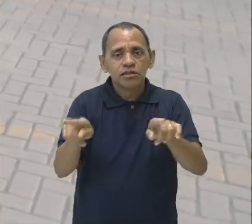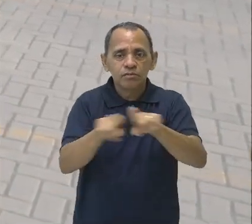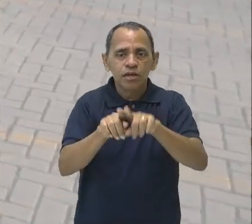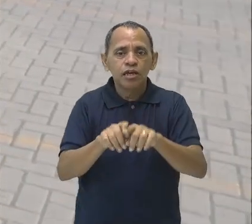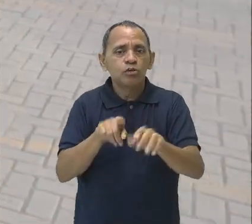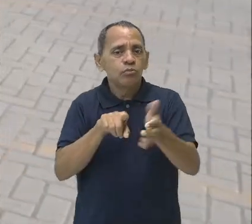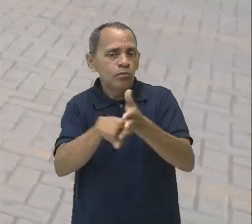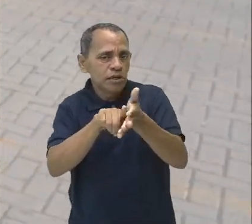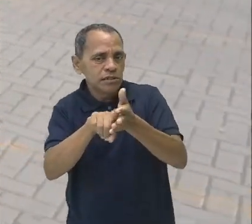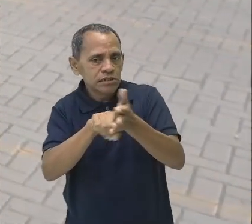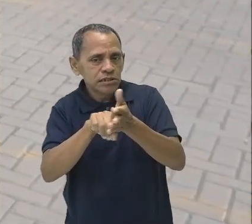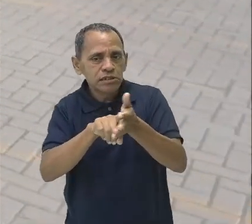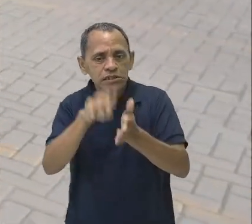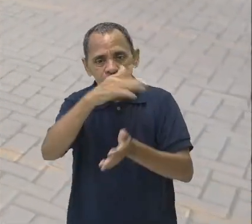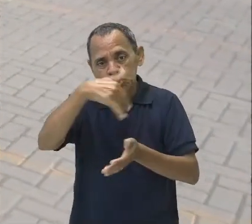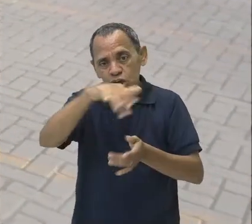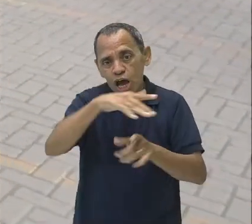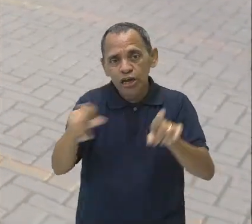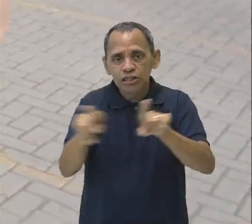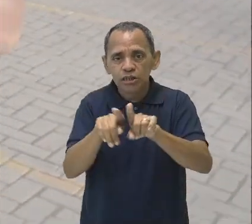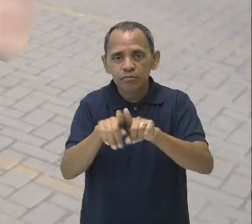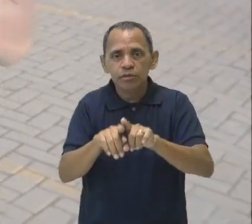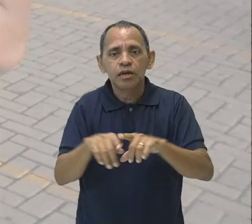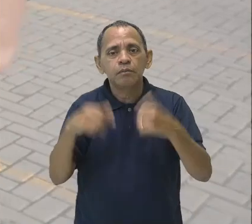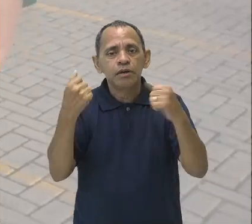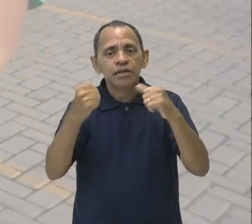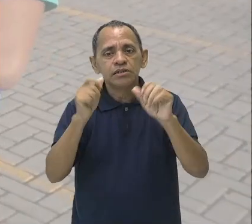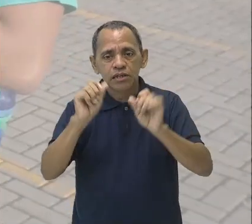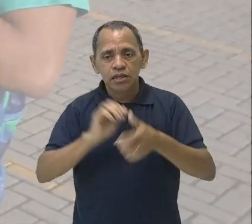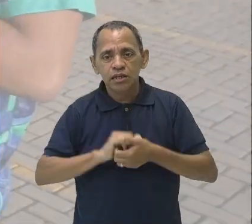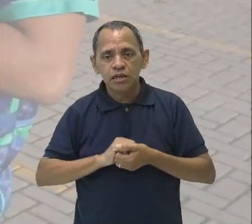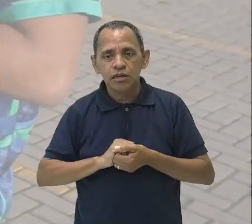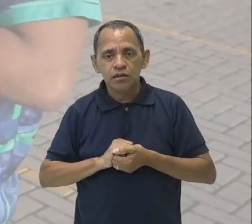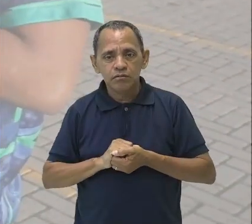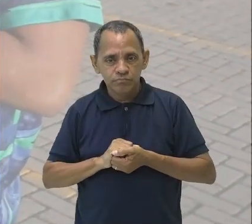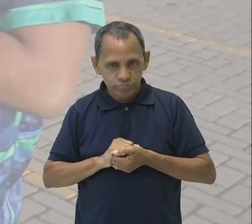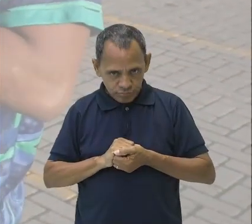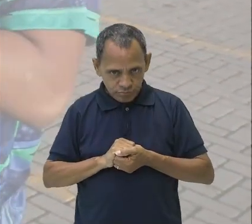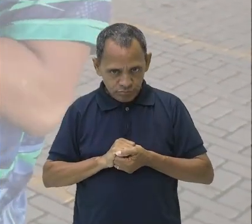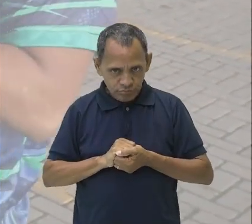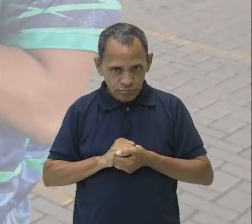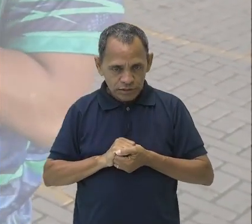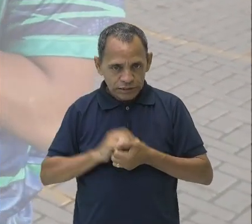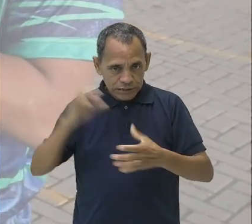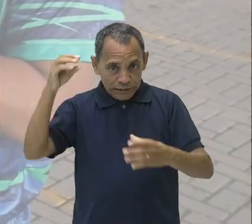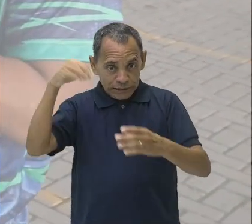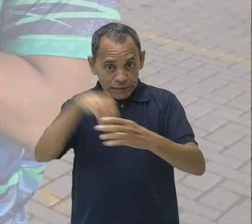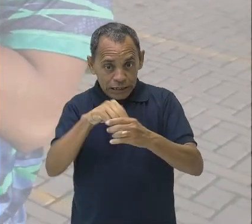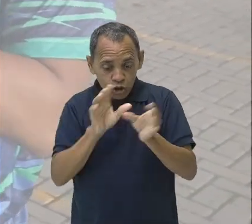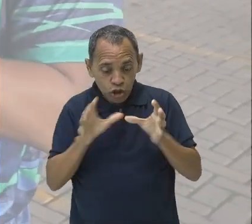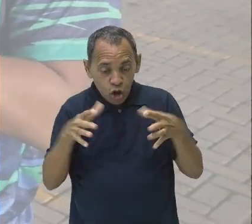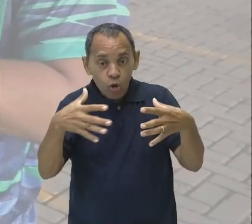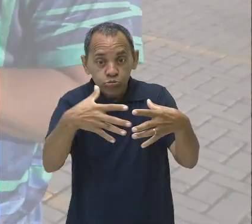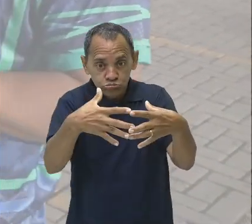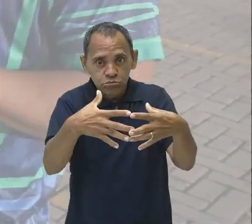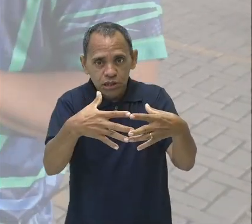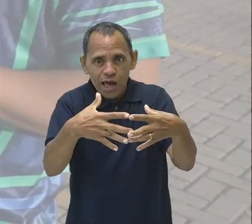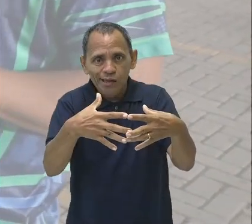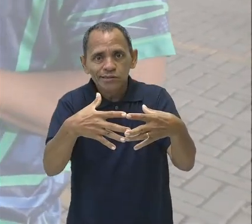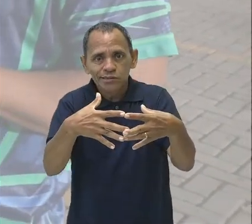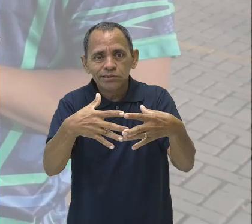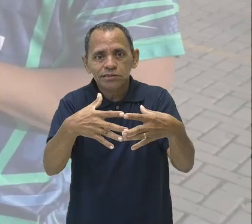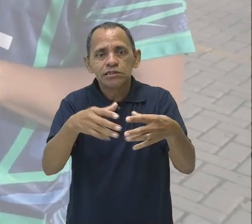também. Você vai analisar dentro da tua comunidade o que eles estão precisando. E aí, depois que tu encontra isso,